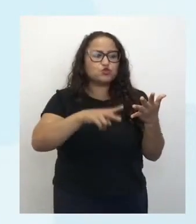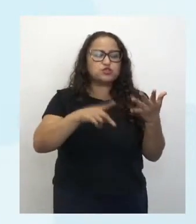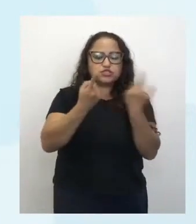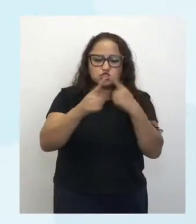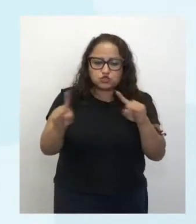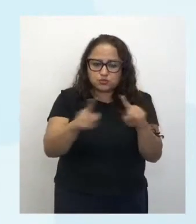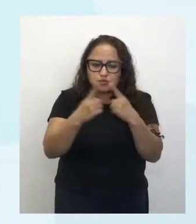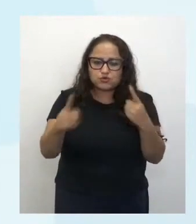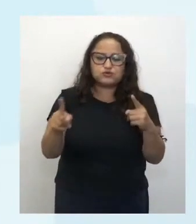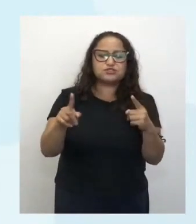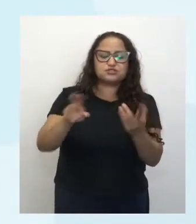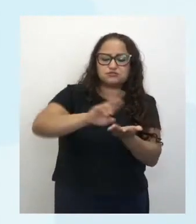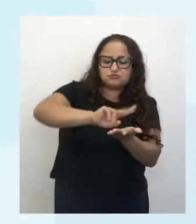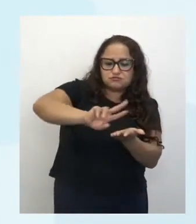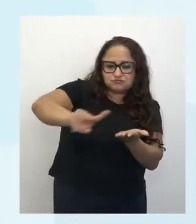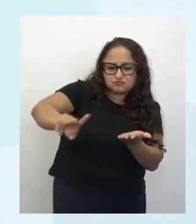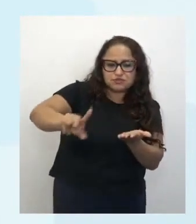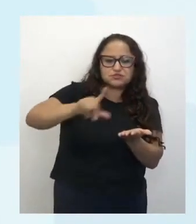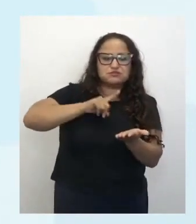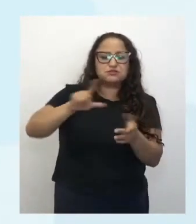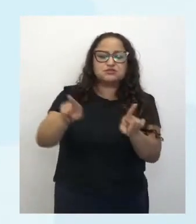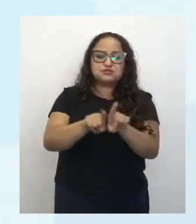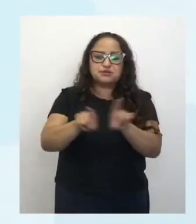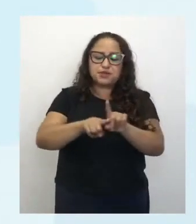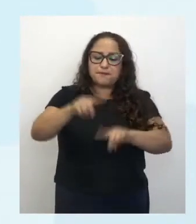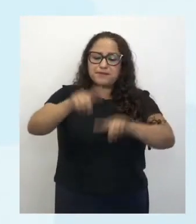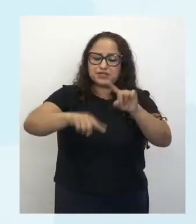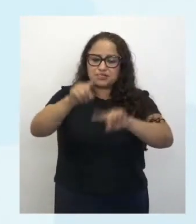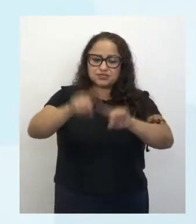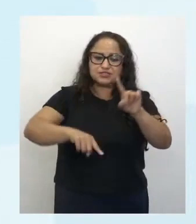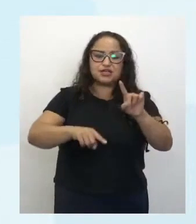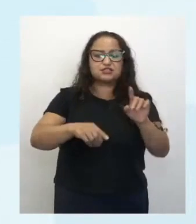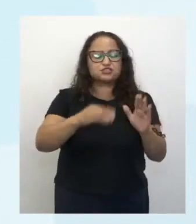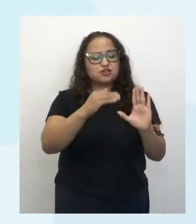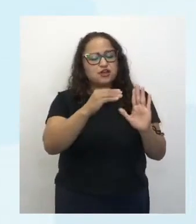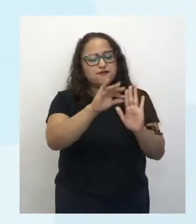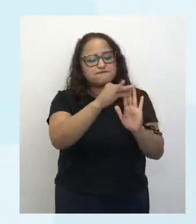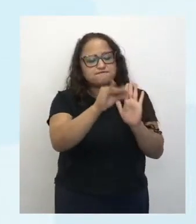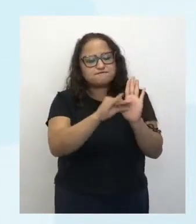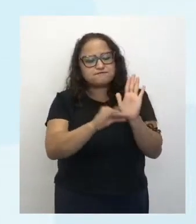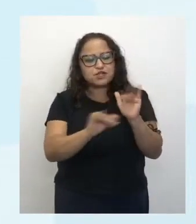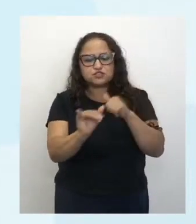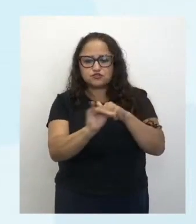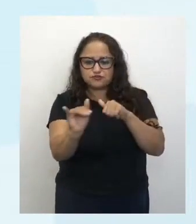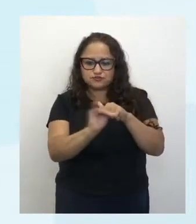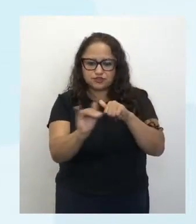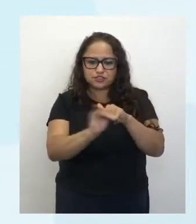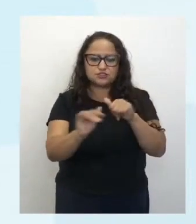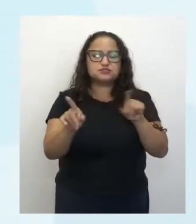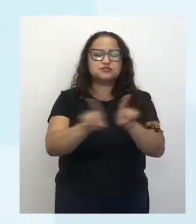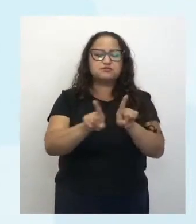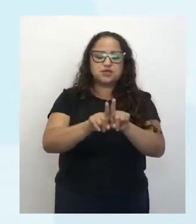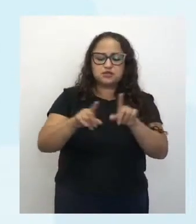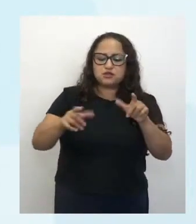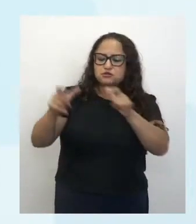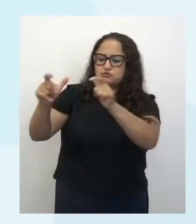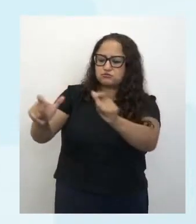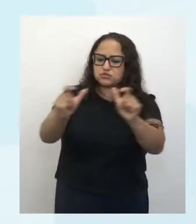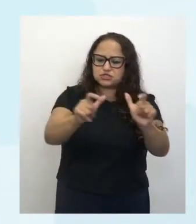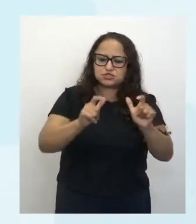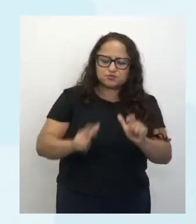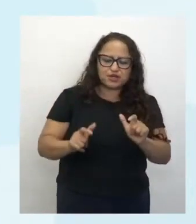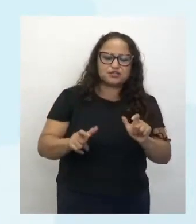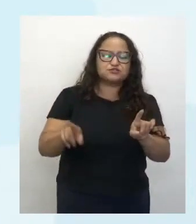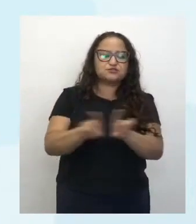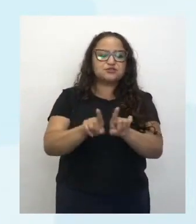as intervenções sonoras por meio da materialidade, da publicidade e a intervenção em espaços não convencionais, o samba da velha